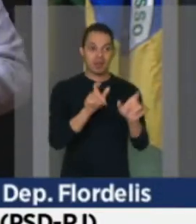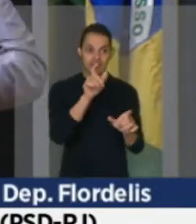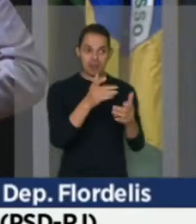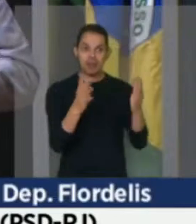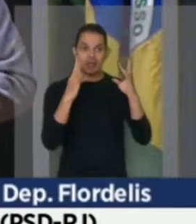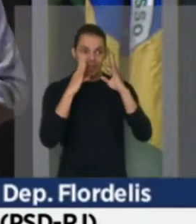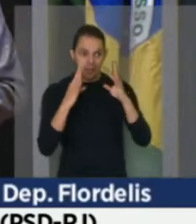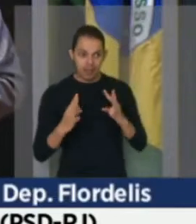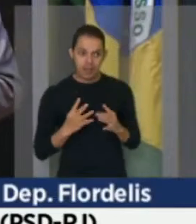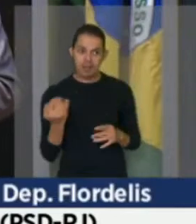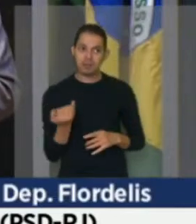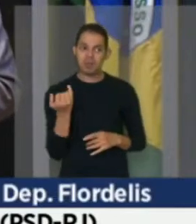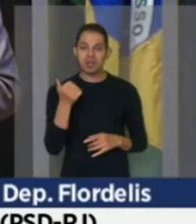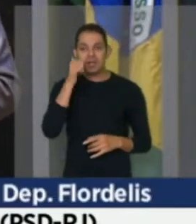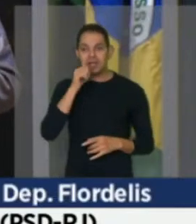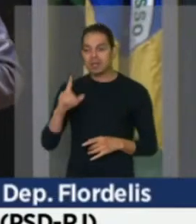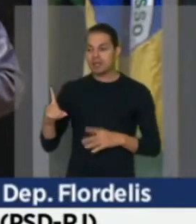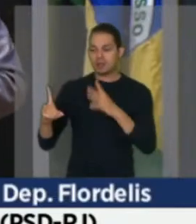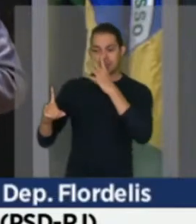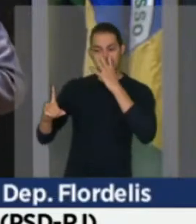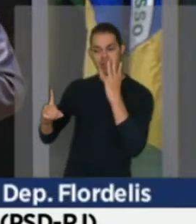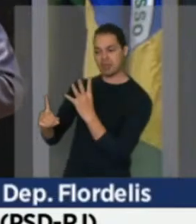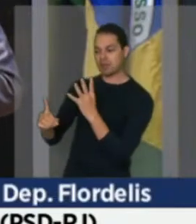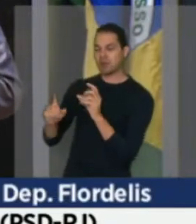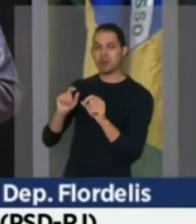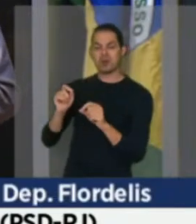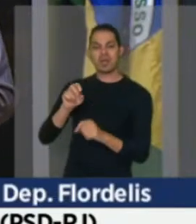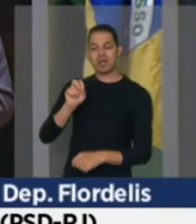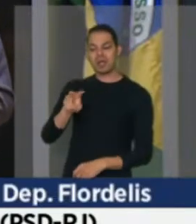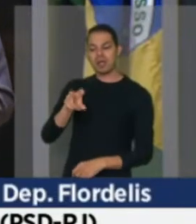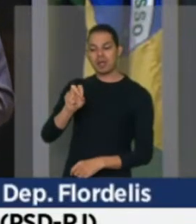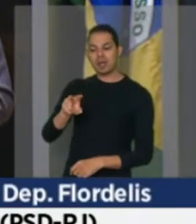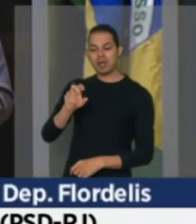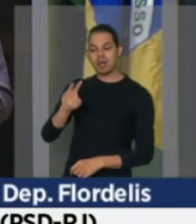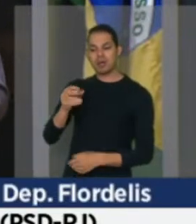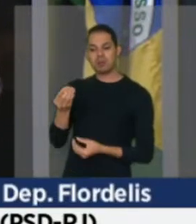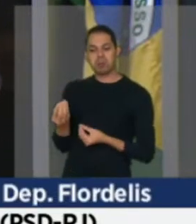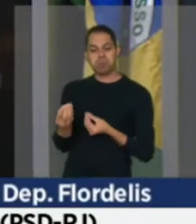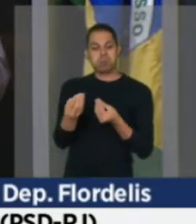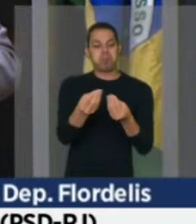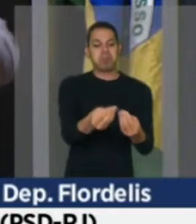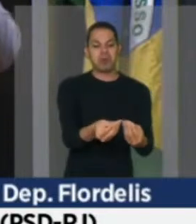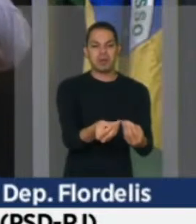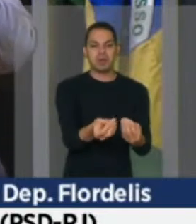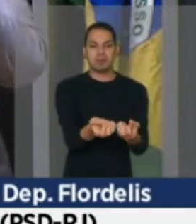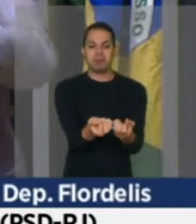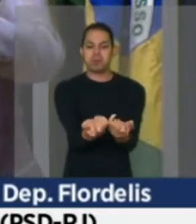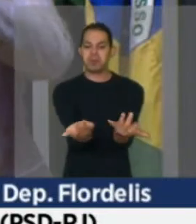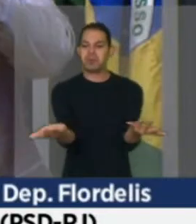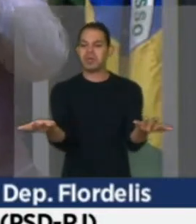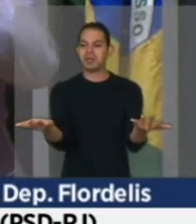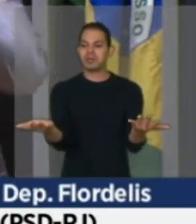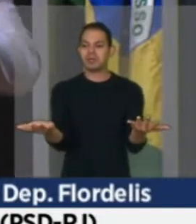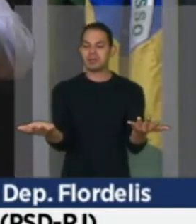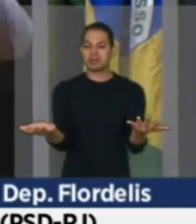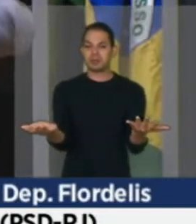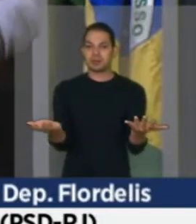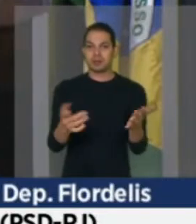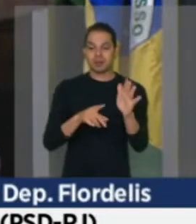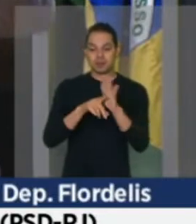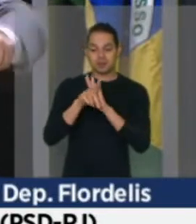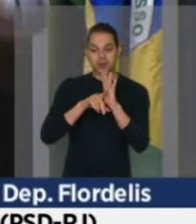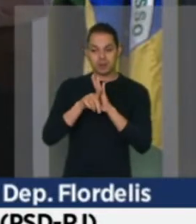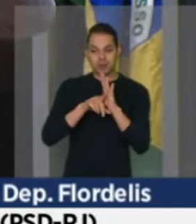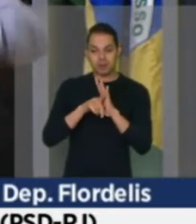ela foi acusada de envenenamentos, em que os próprios peritos